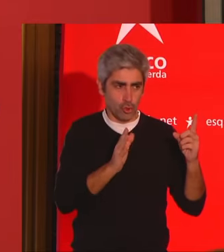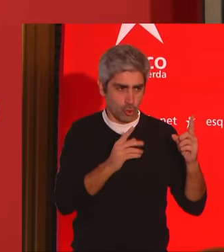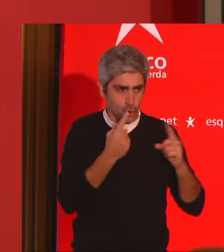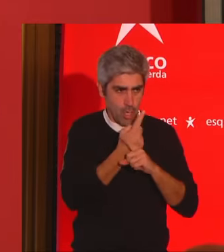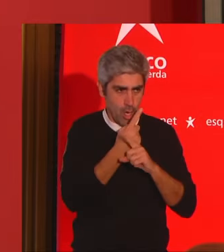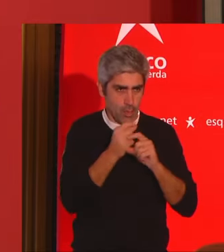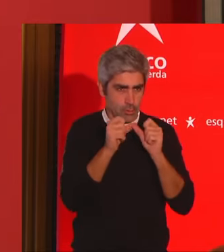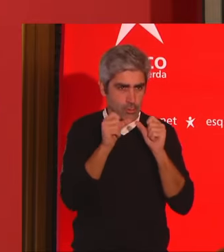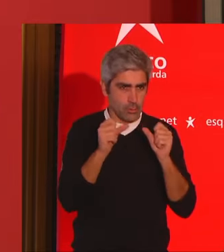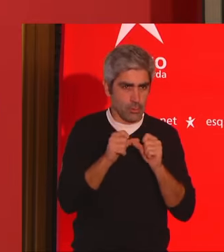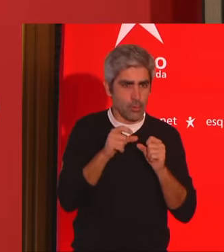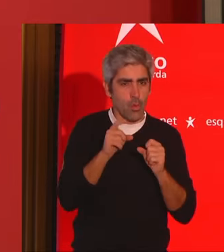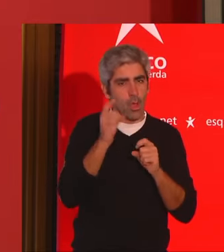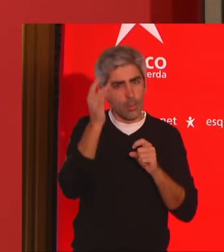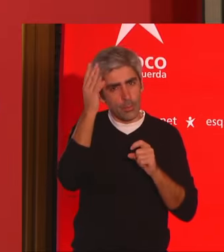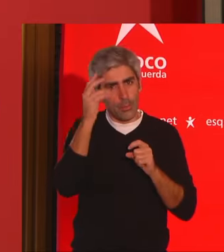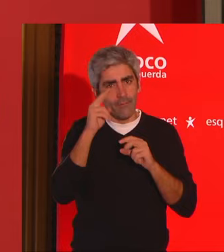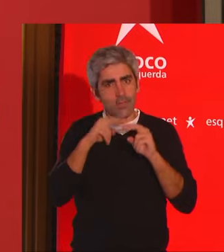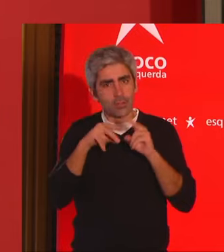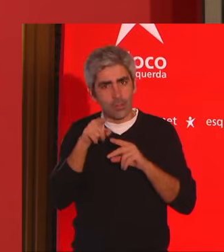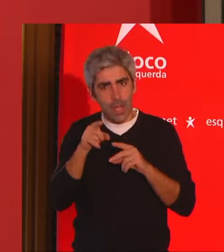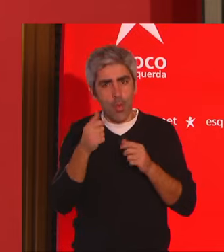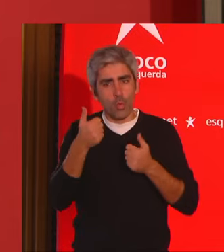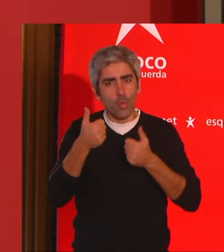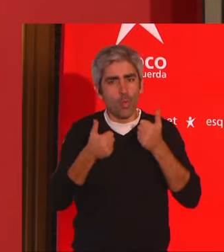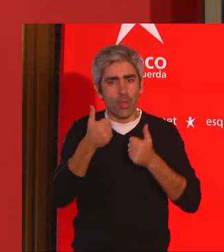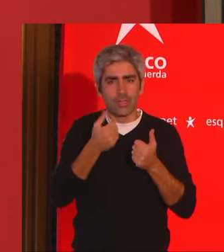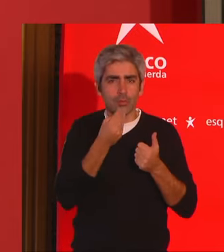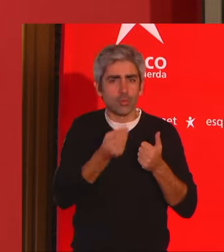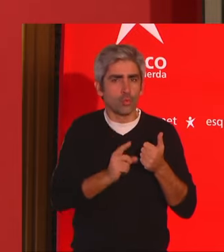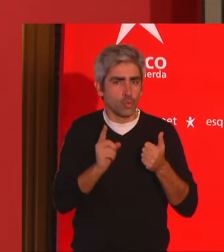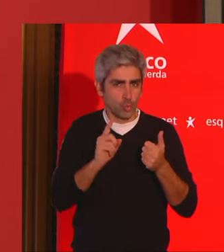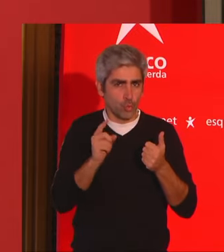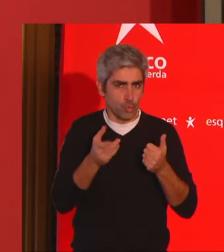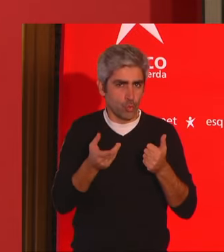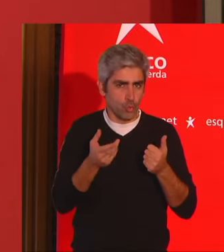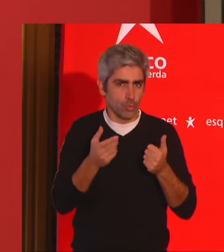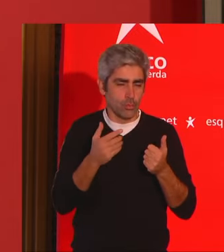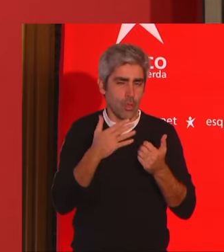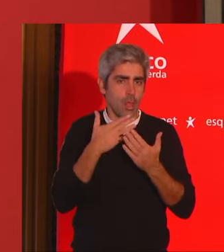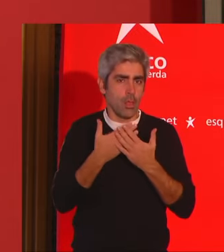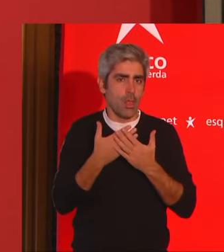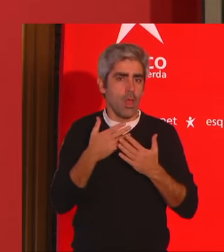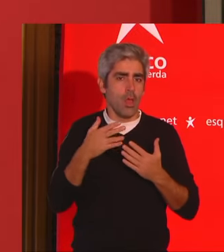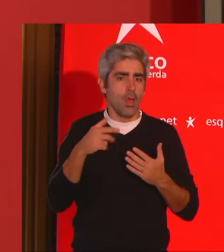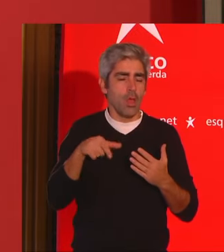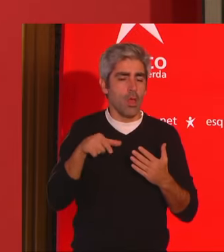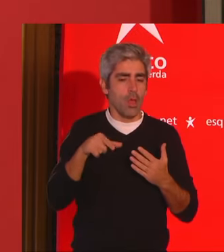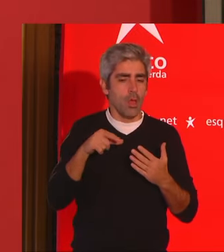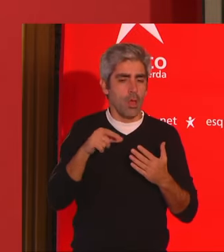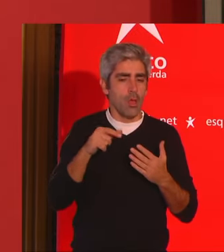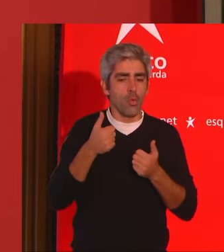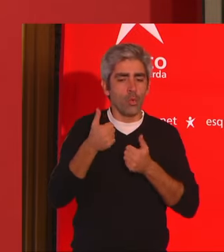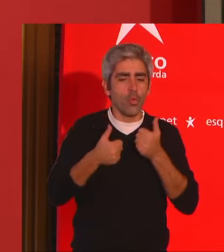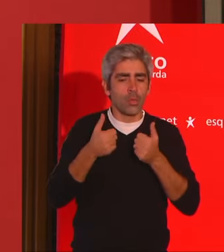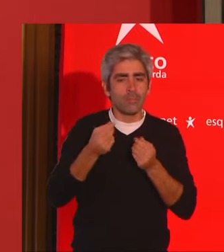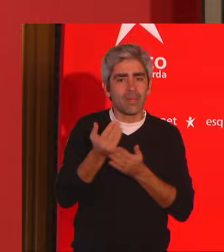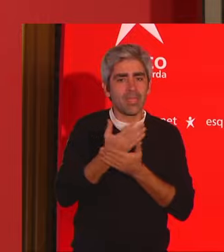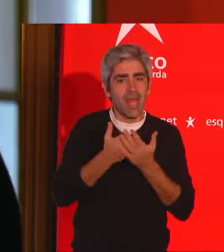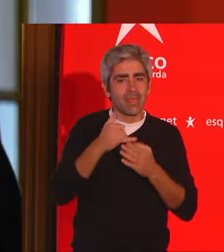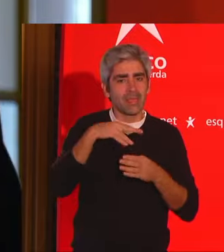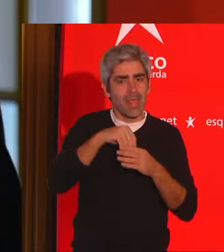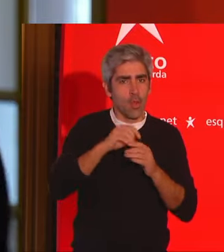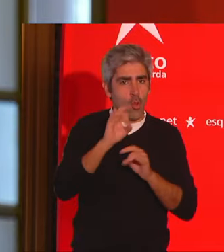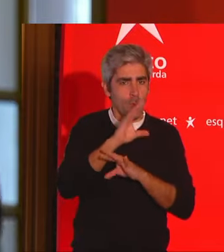no esquema de dumping fiscal, portanto, concorrência fiscal desleal, que claramente põe em causa a própria concorrência no mercado